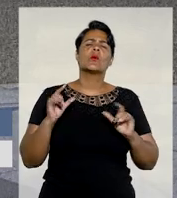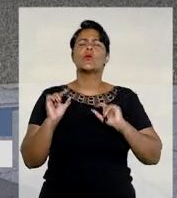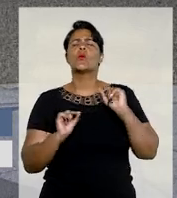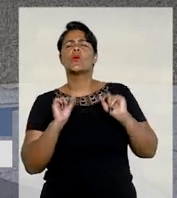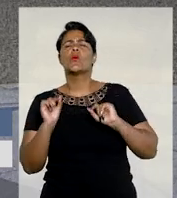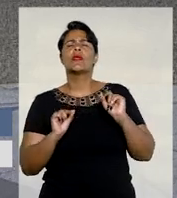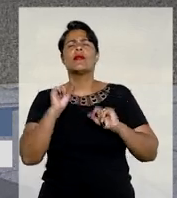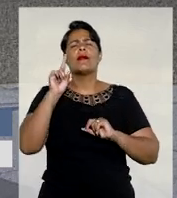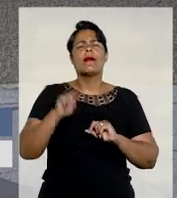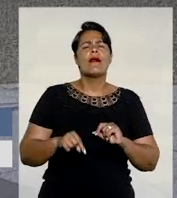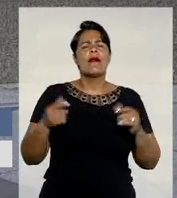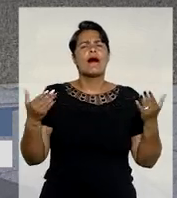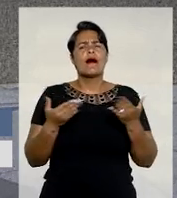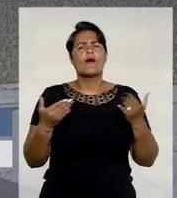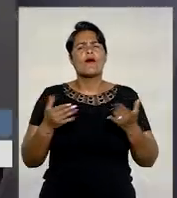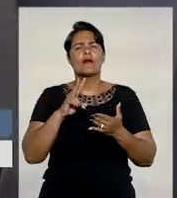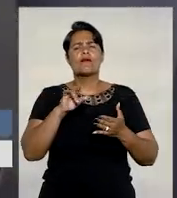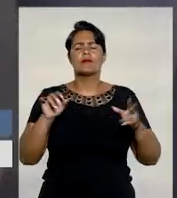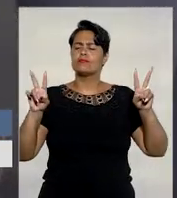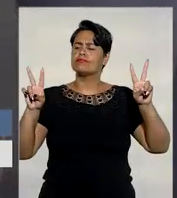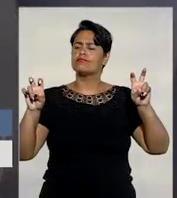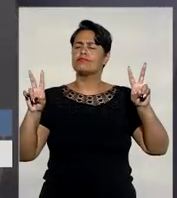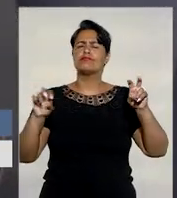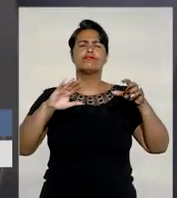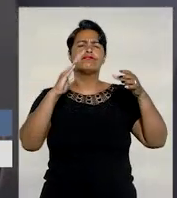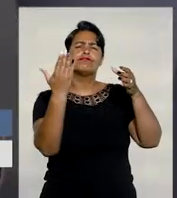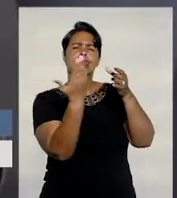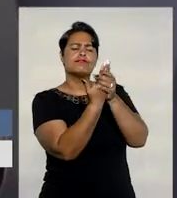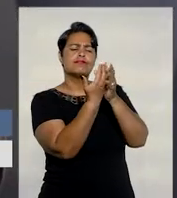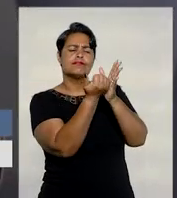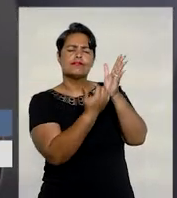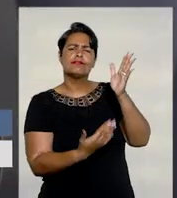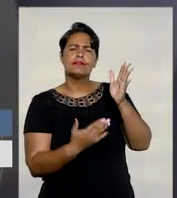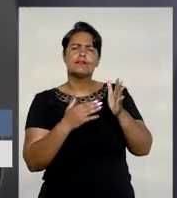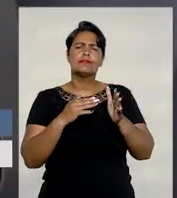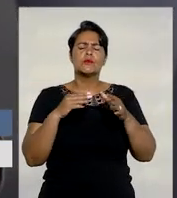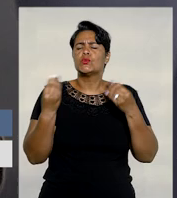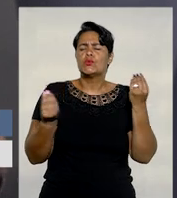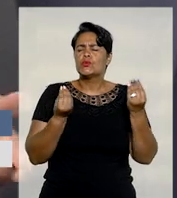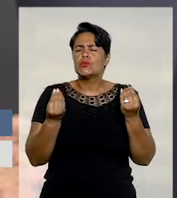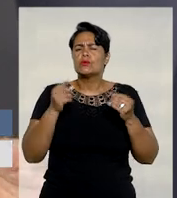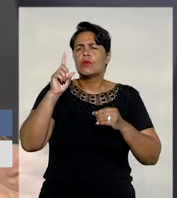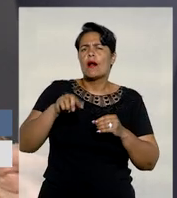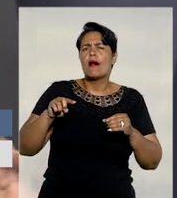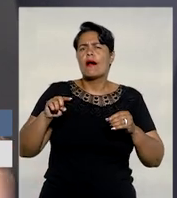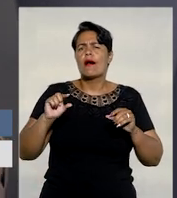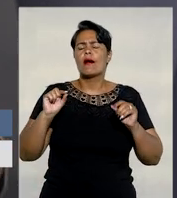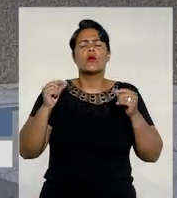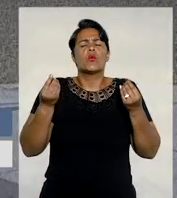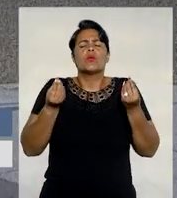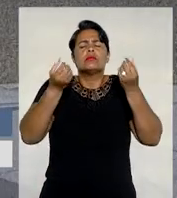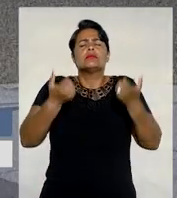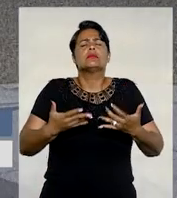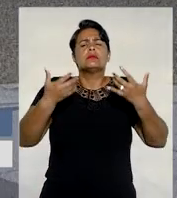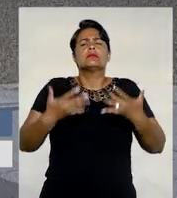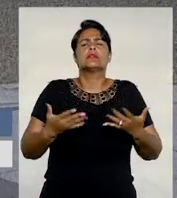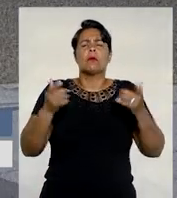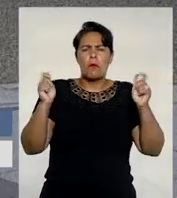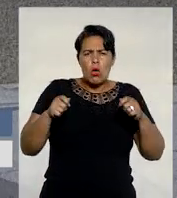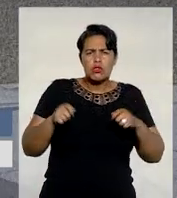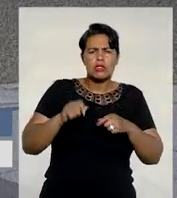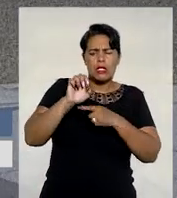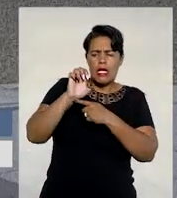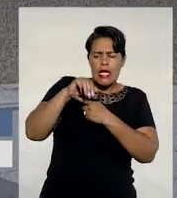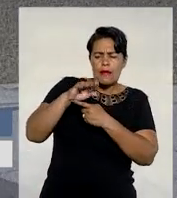mais simplória, mais básica para embargos de declaração, também chamado de embargos declaratórios ou aclaratórios.